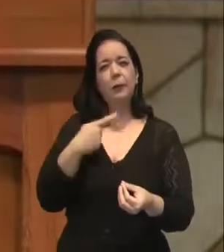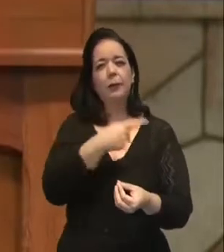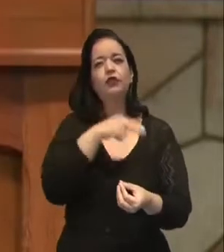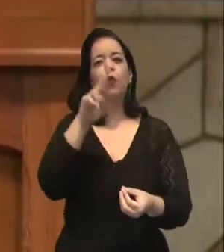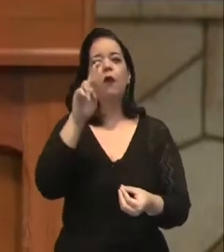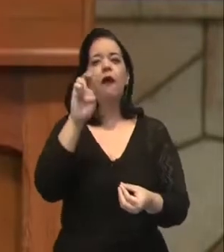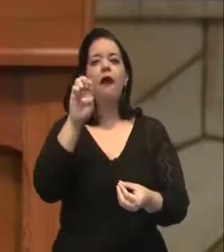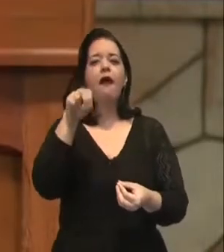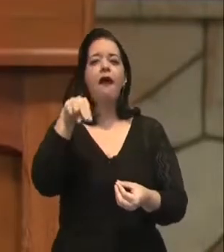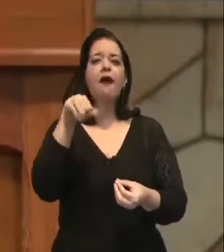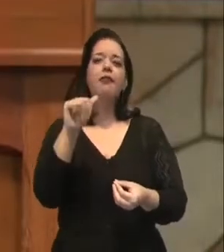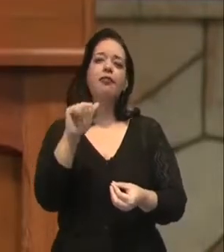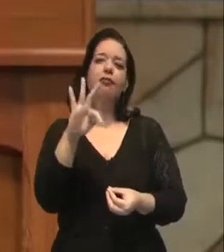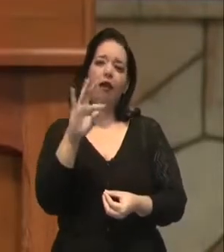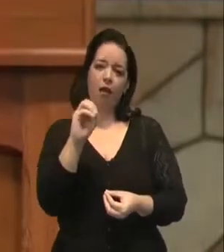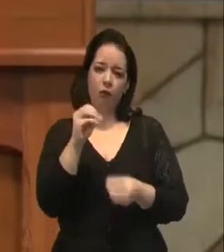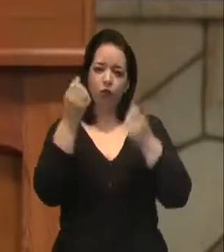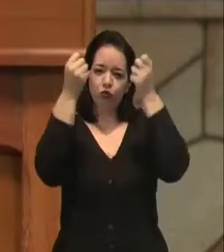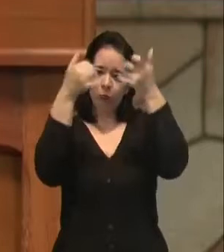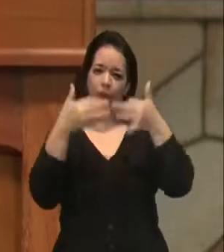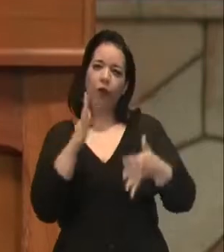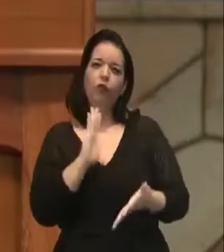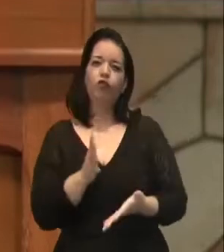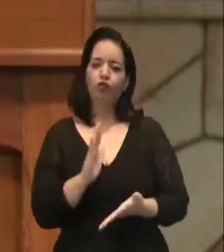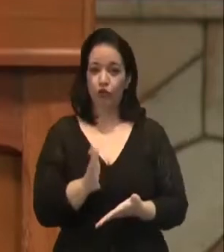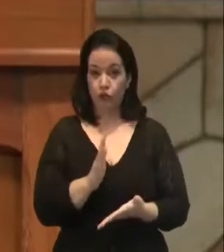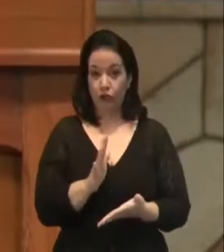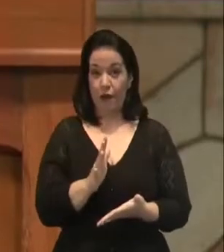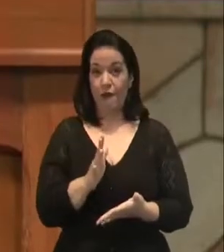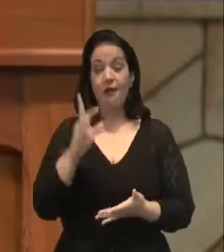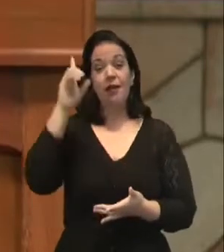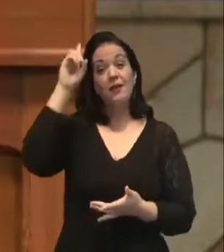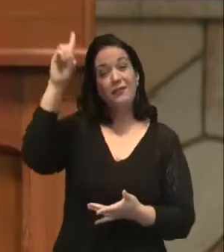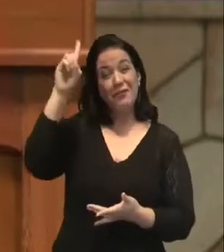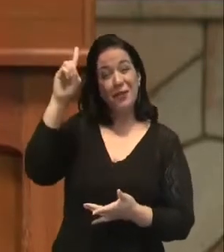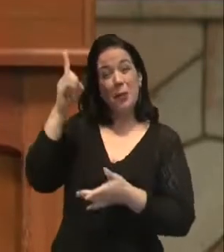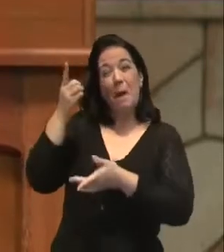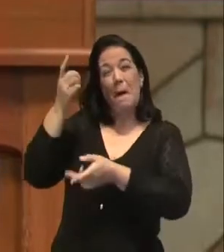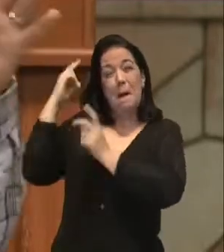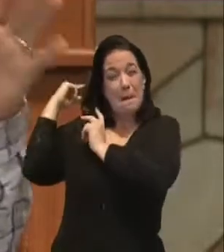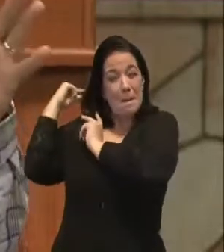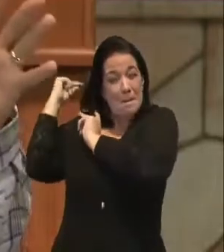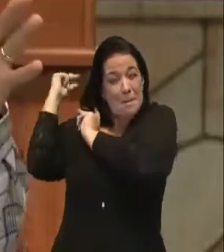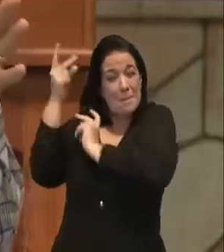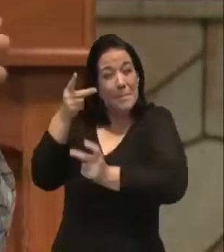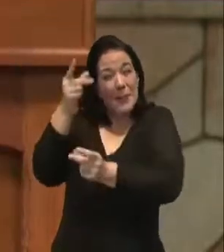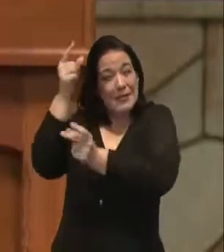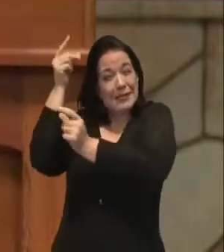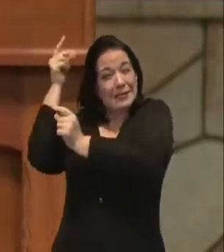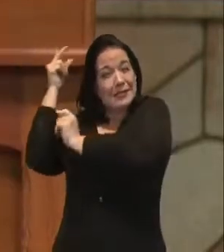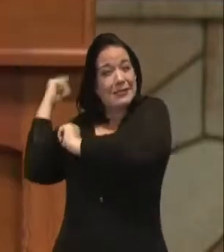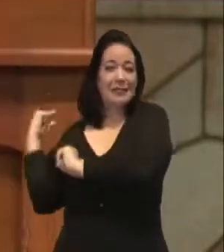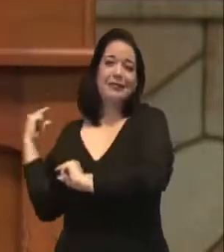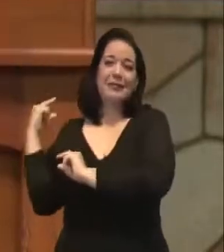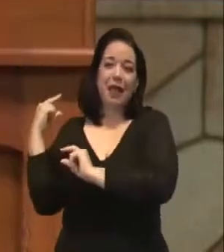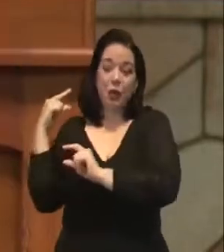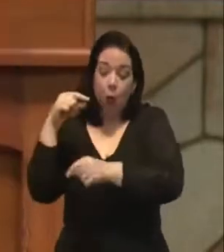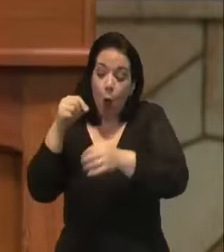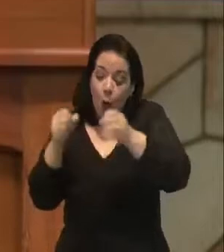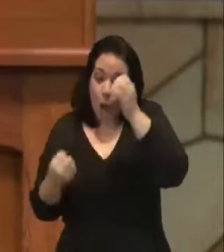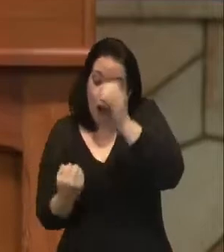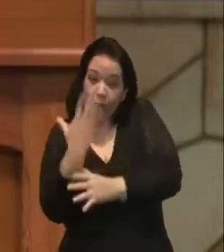importante refletirmos que o que Deus fez com a eleição e predestinação reflete o passado do crente. Em Deus nós